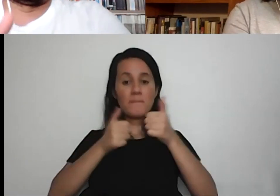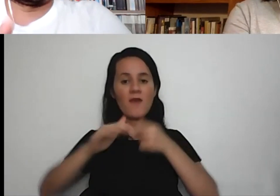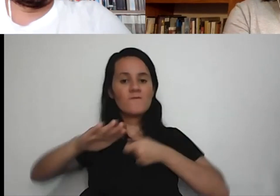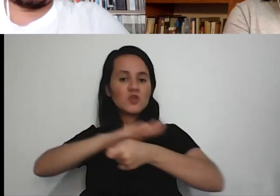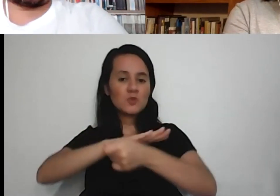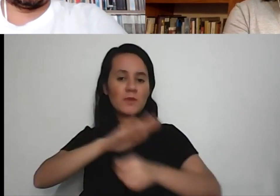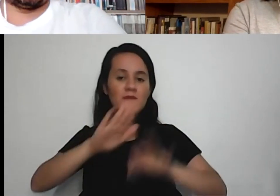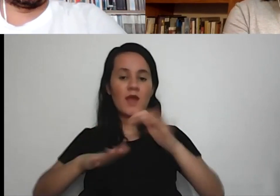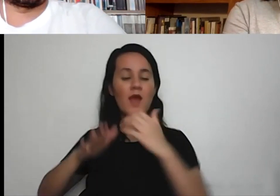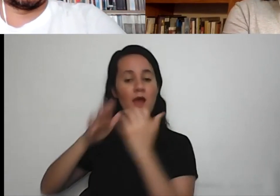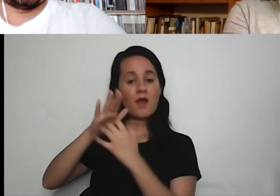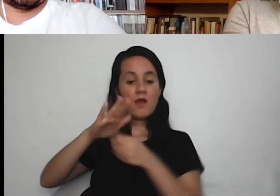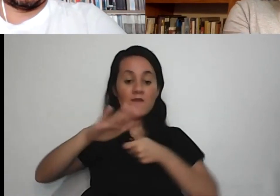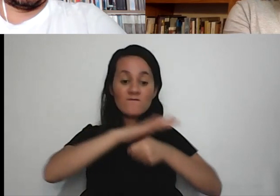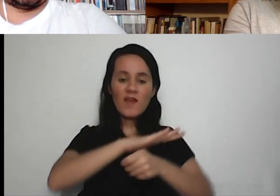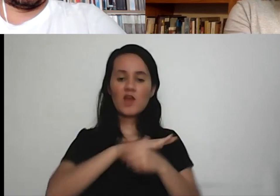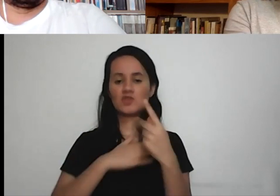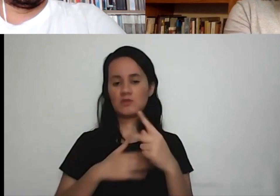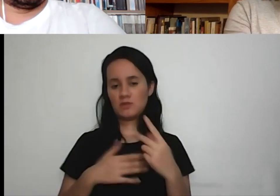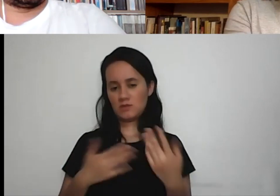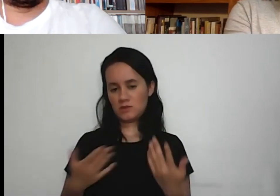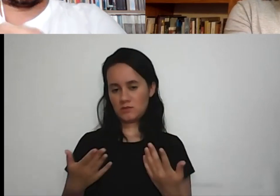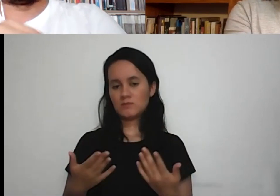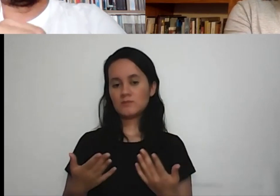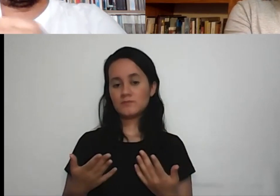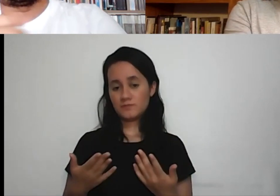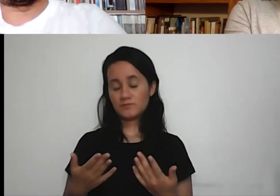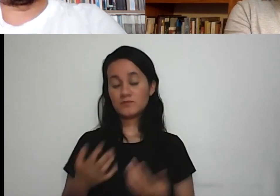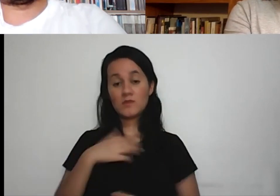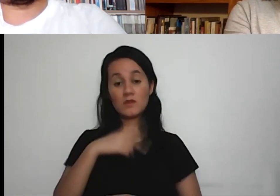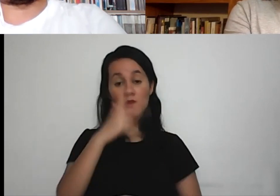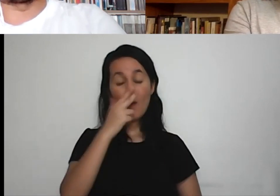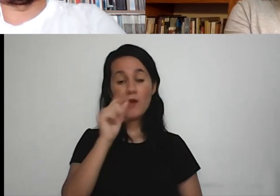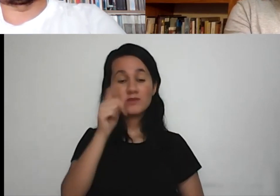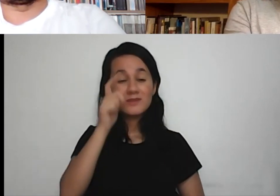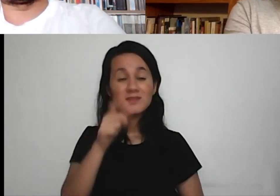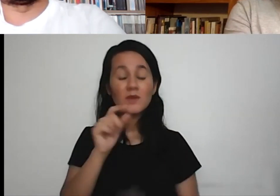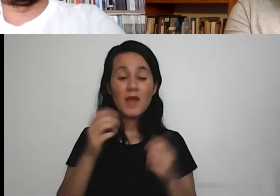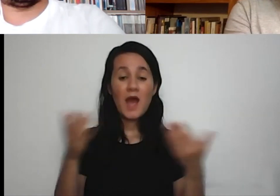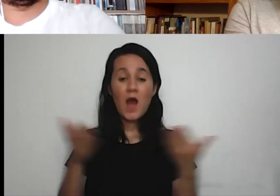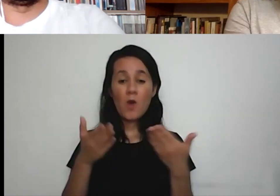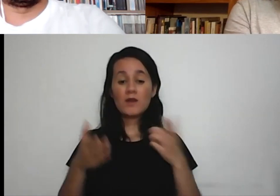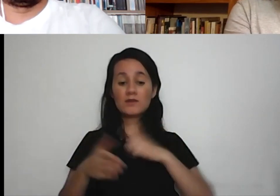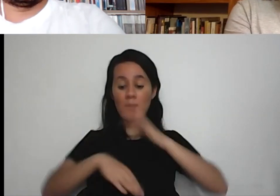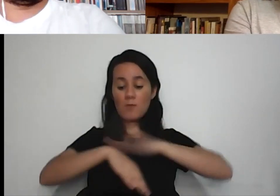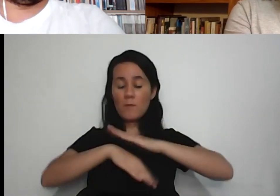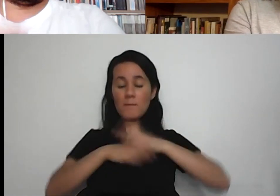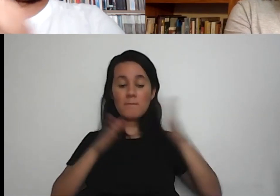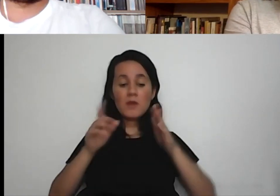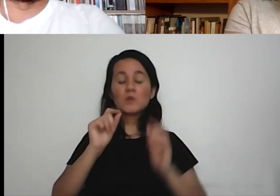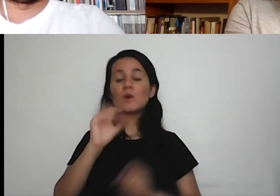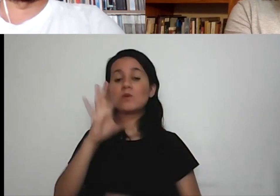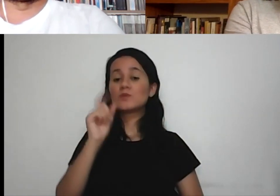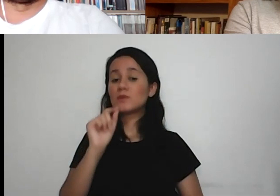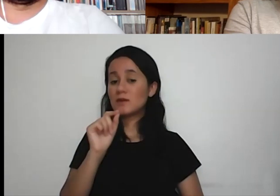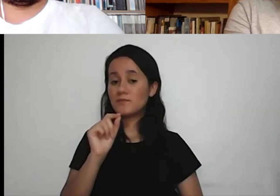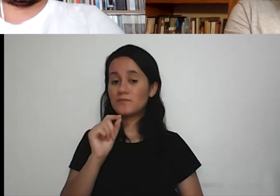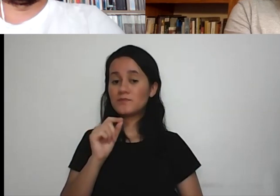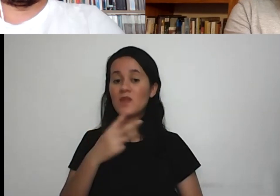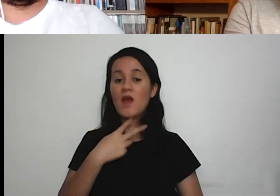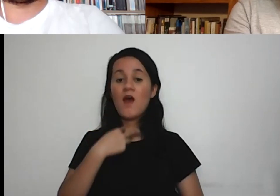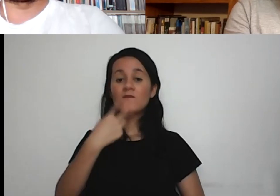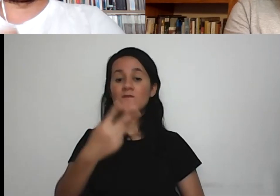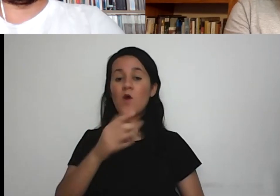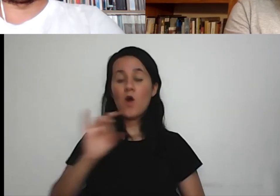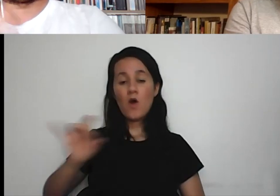as editoras investem nisso. O que eu acho muito interessante que está acontecendo nesse momento é que essas vozes do